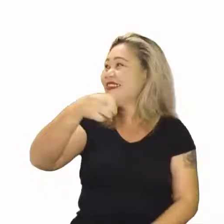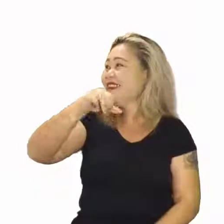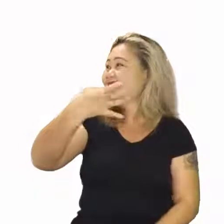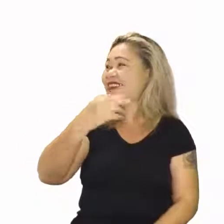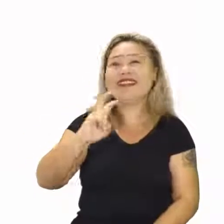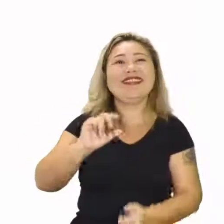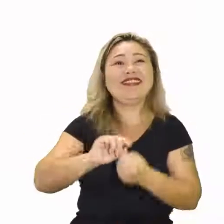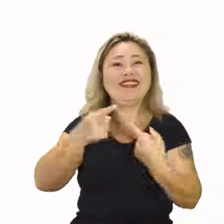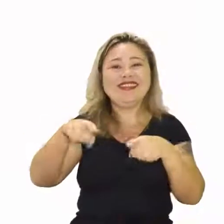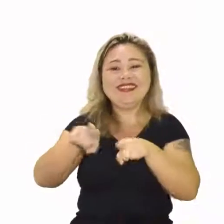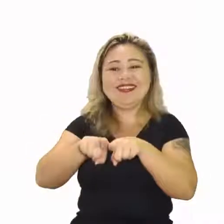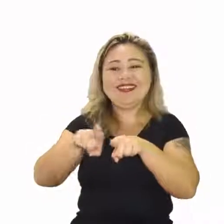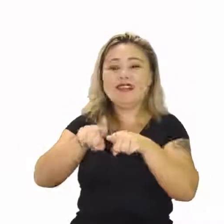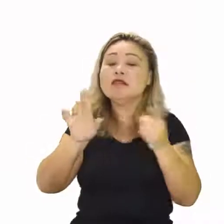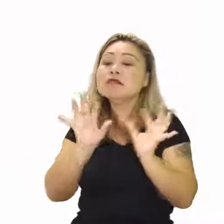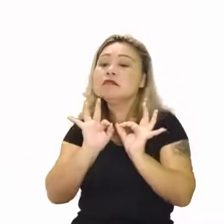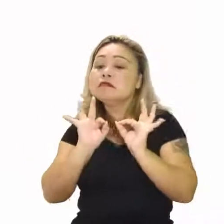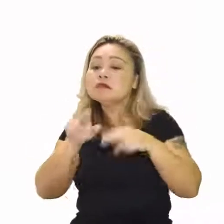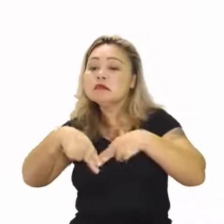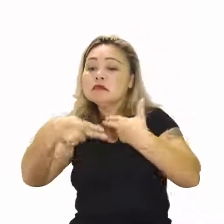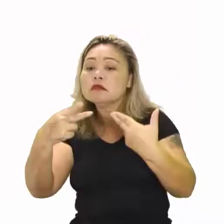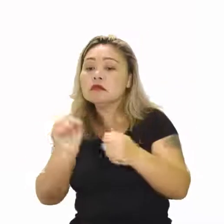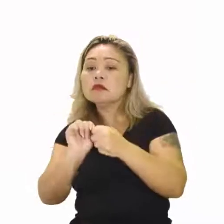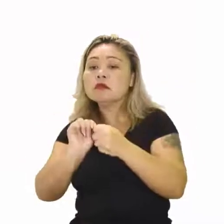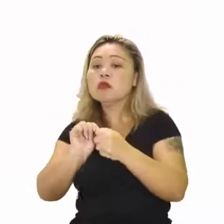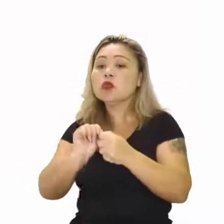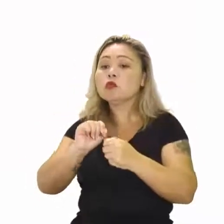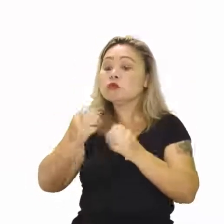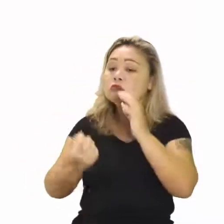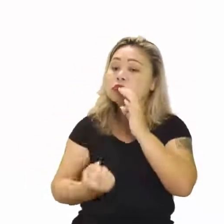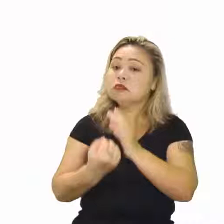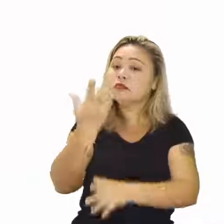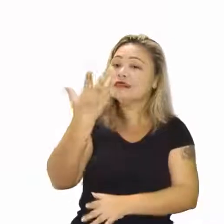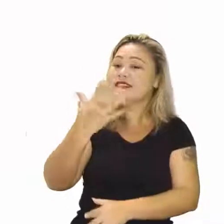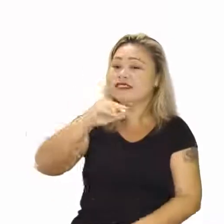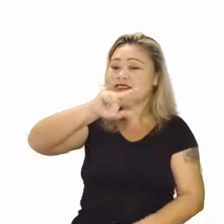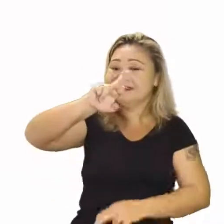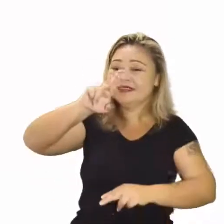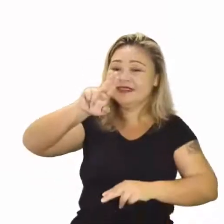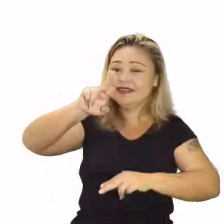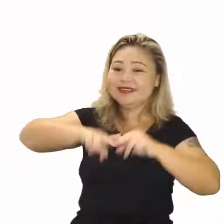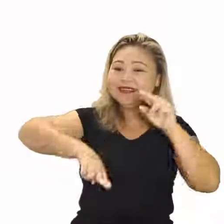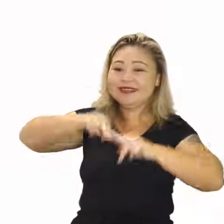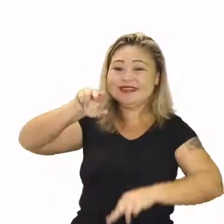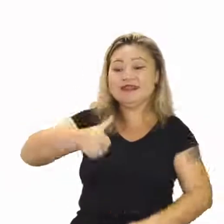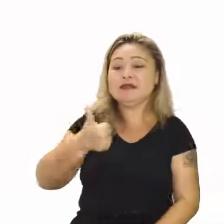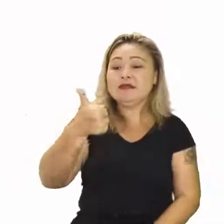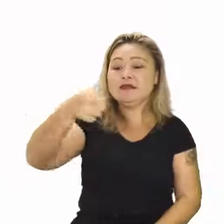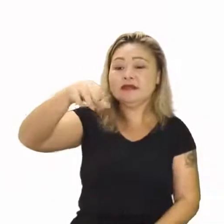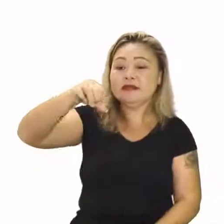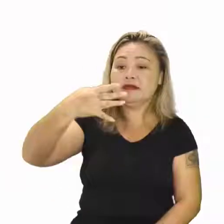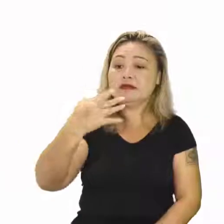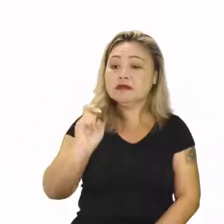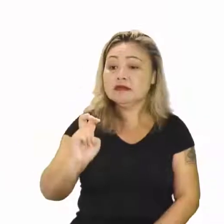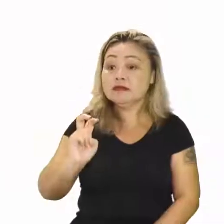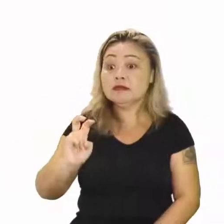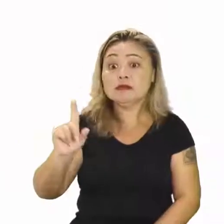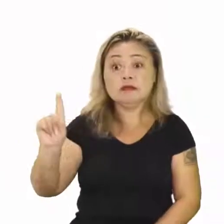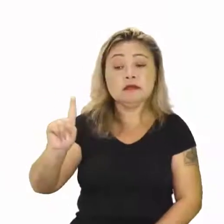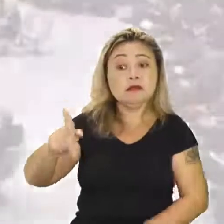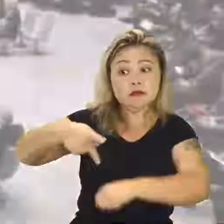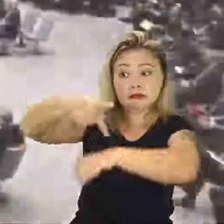A Organização das Nações Unidas foi criada, então, em junho de 1945.